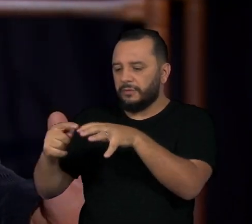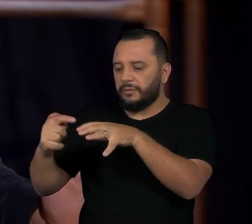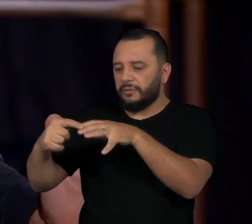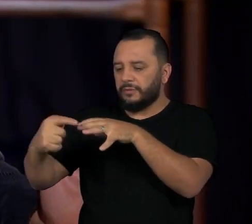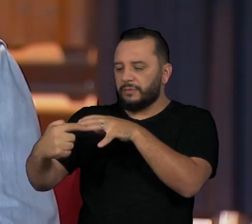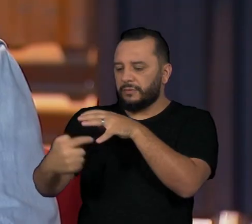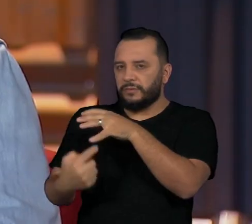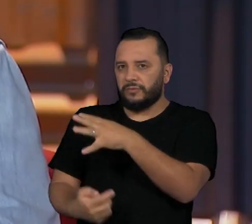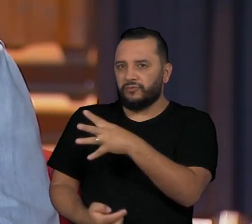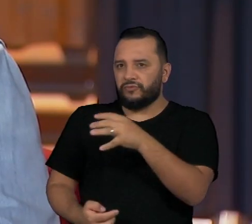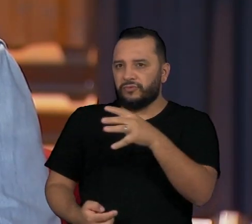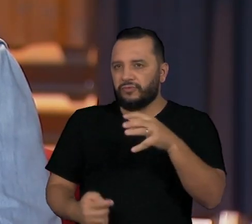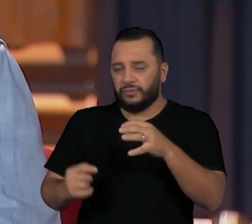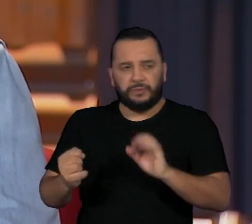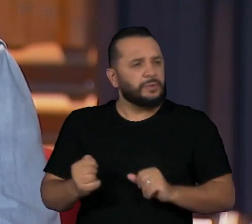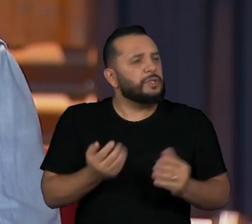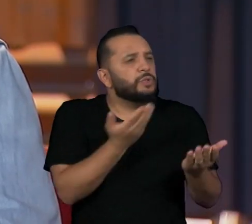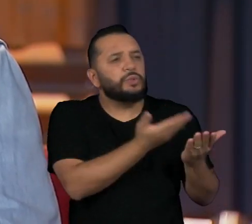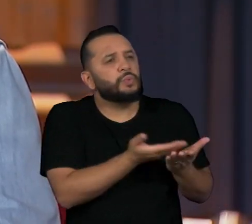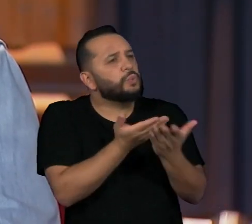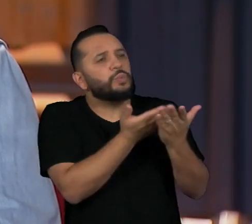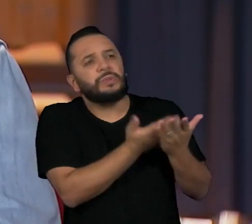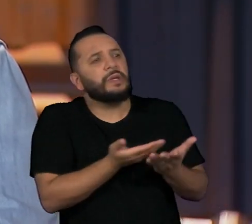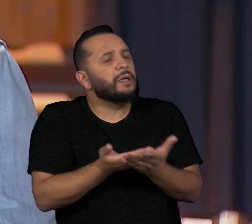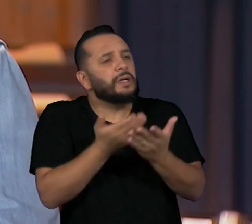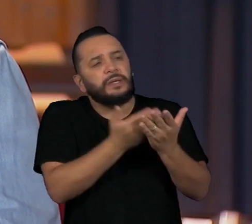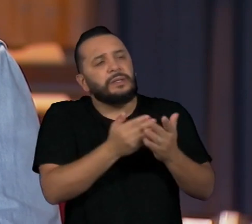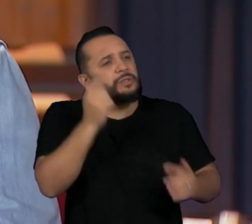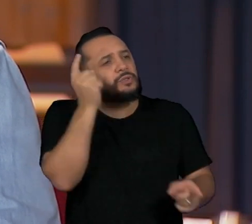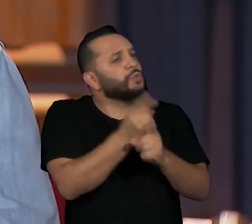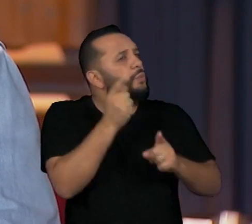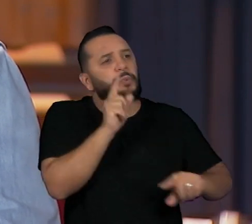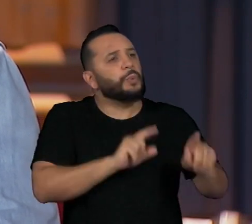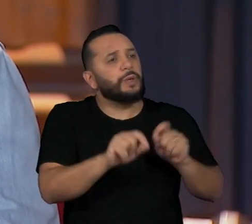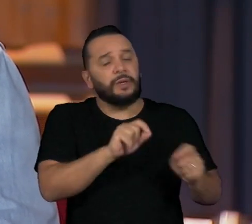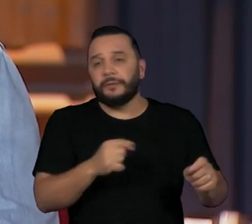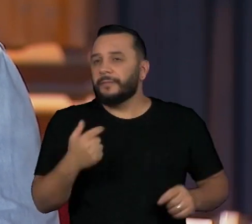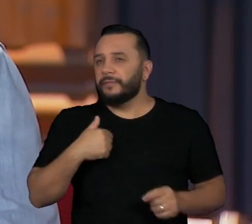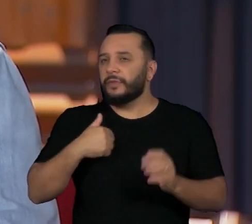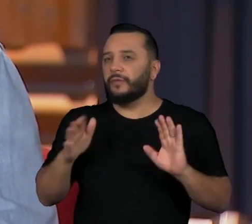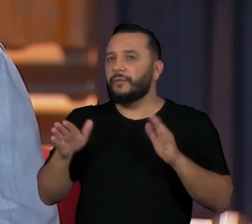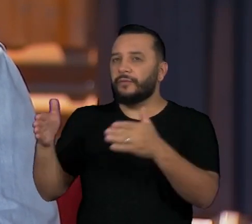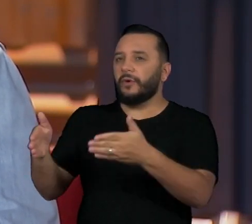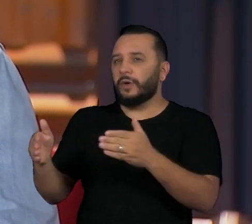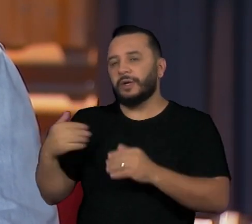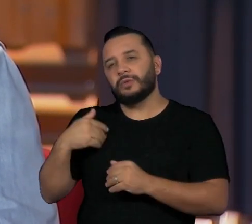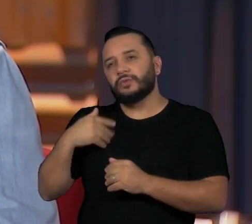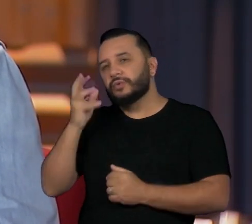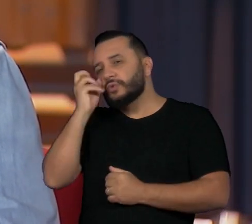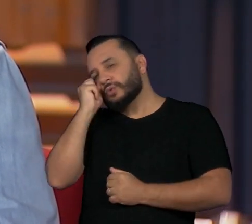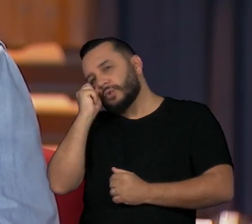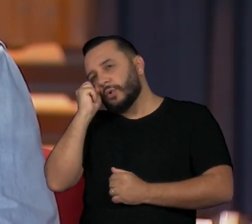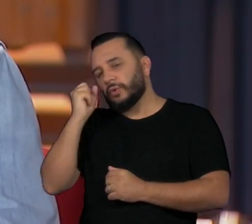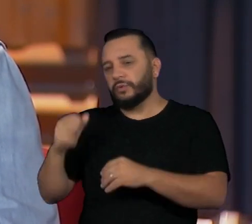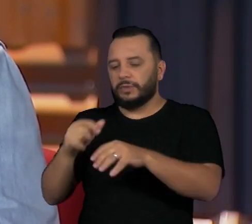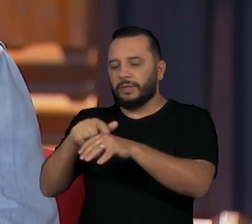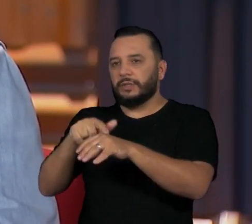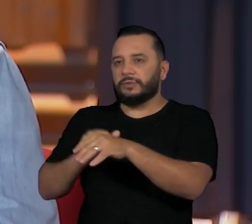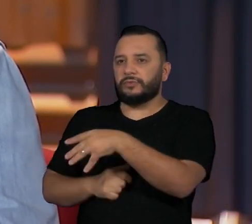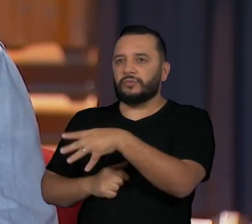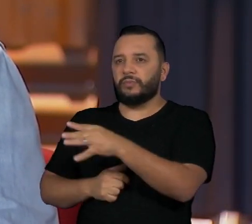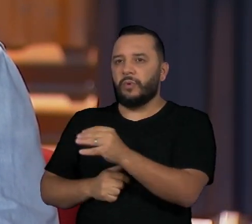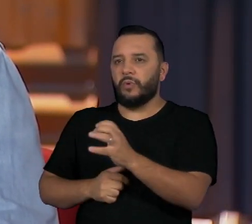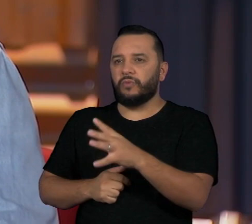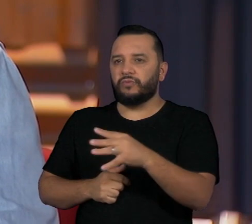está focando no comportamento, por enquanto, nos últimos anos, focando no sono dele. A gente demonstrou no ano passado que os polvos têm alguma